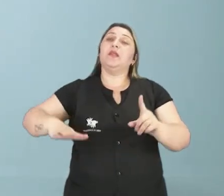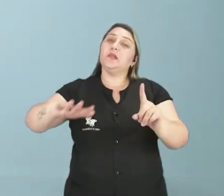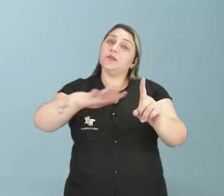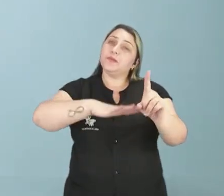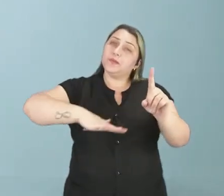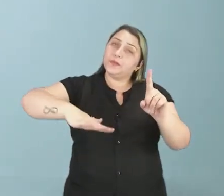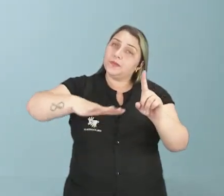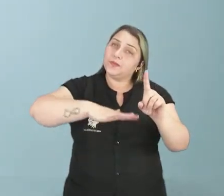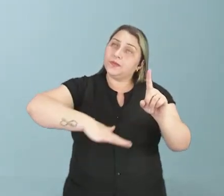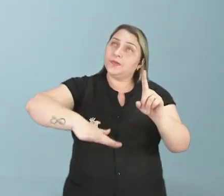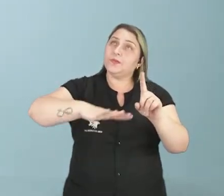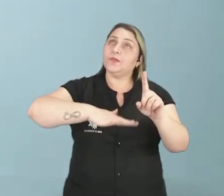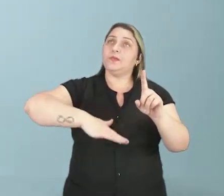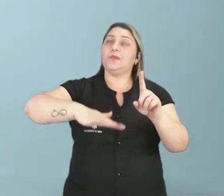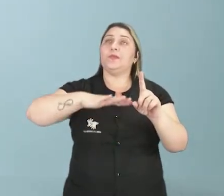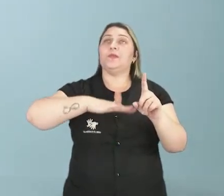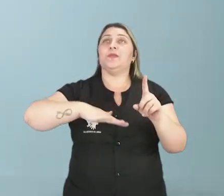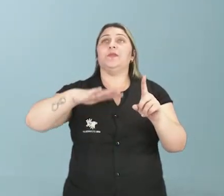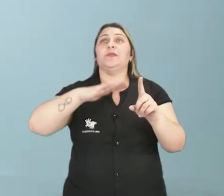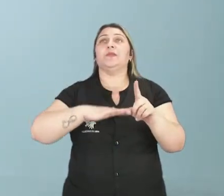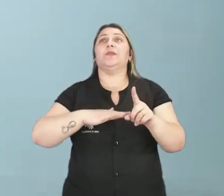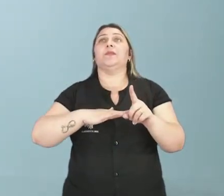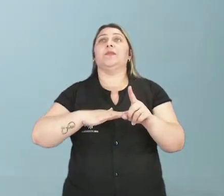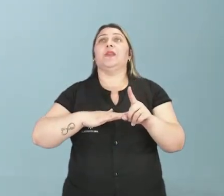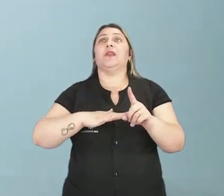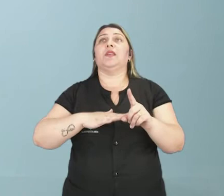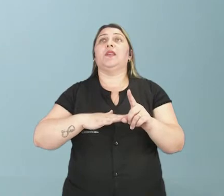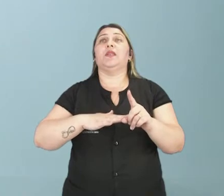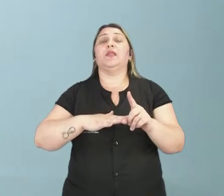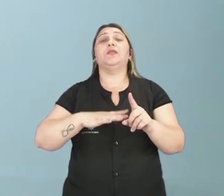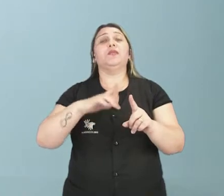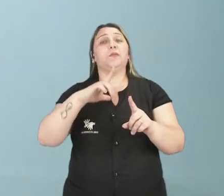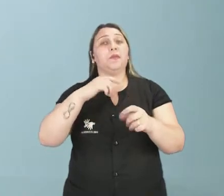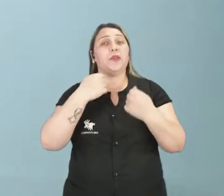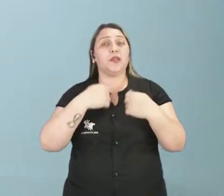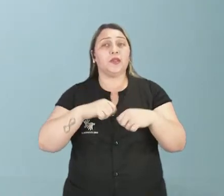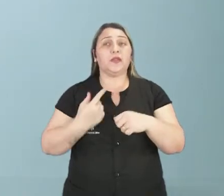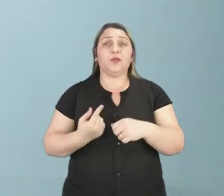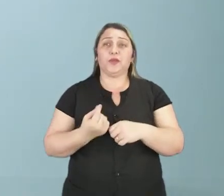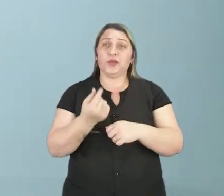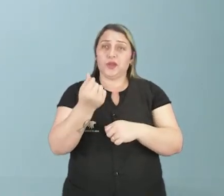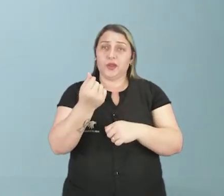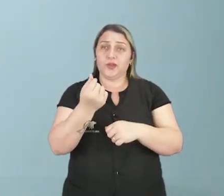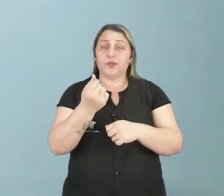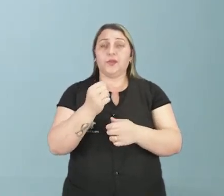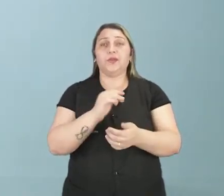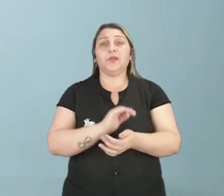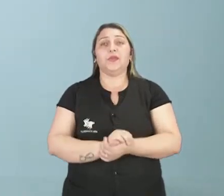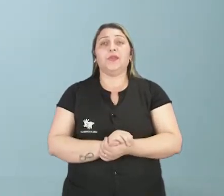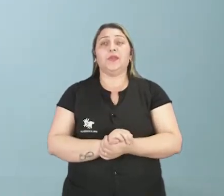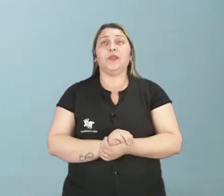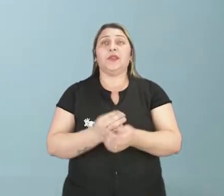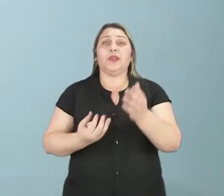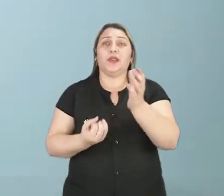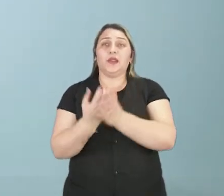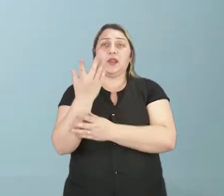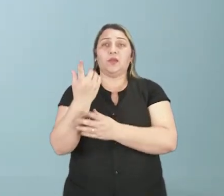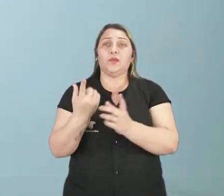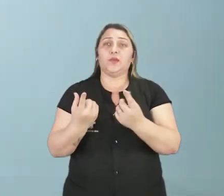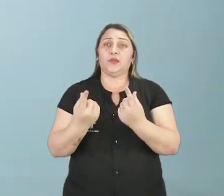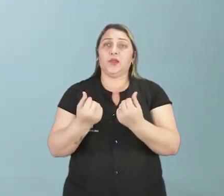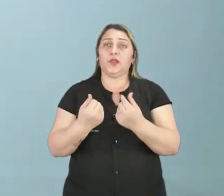sociedade ela trabalhasse de forma harmônica, foi criado o dinheiro. E na criação do dinheiro,